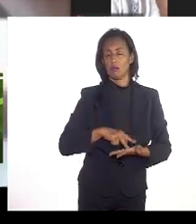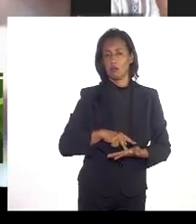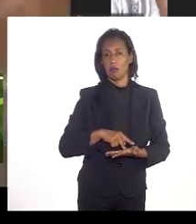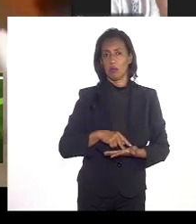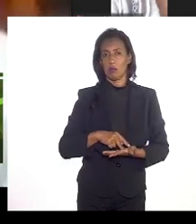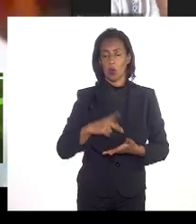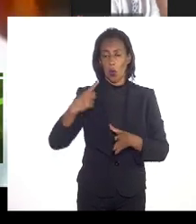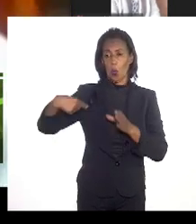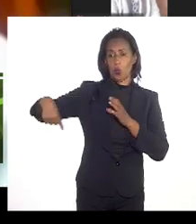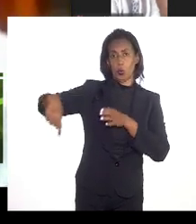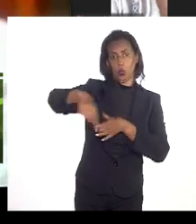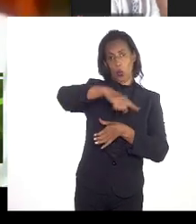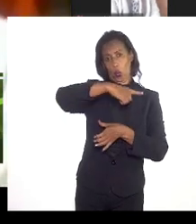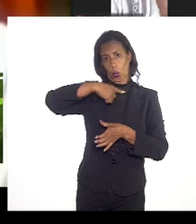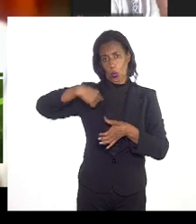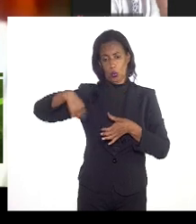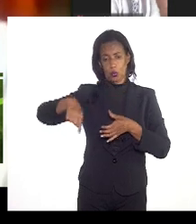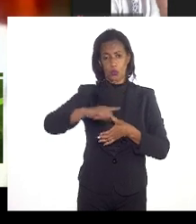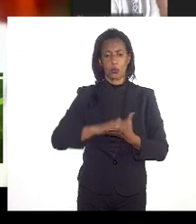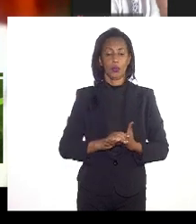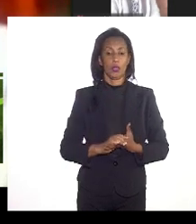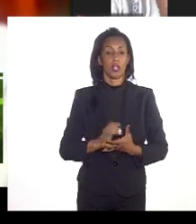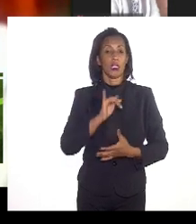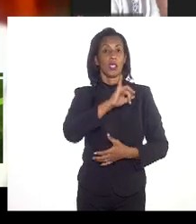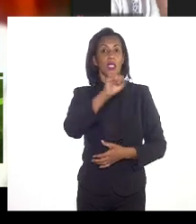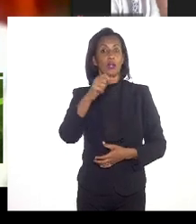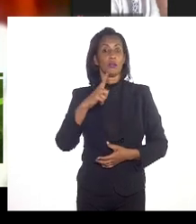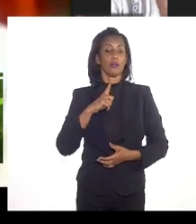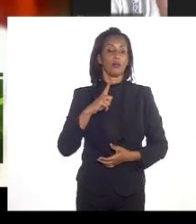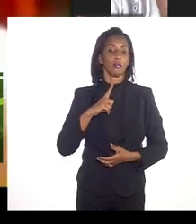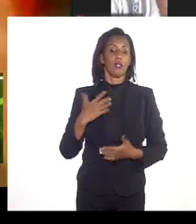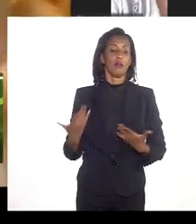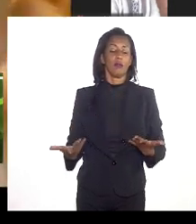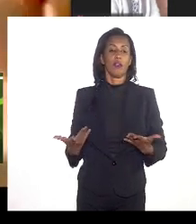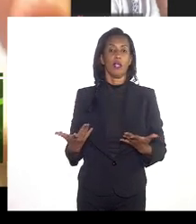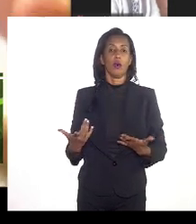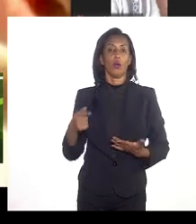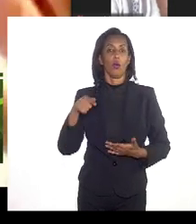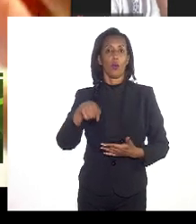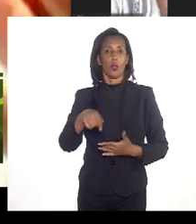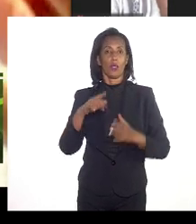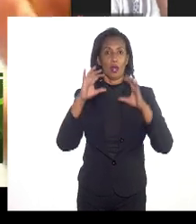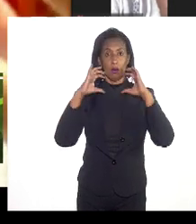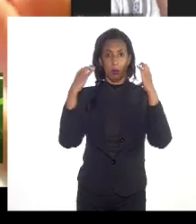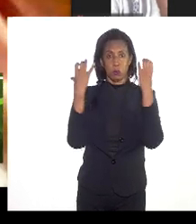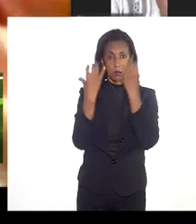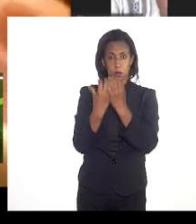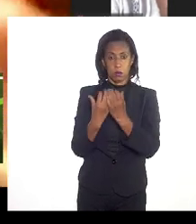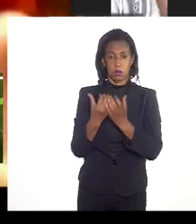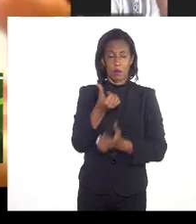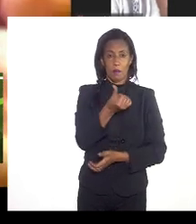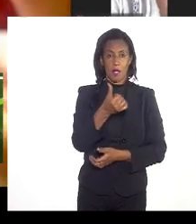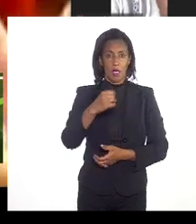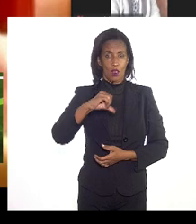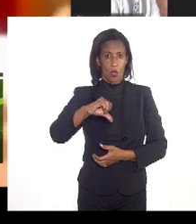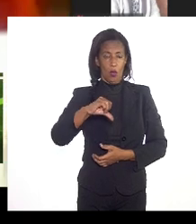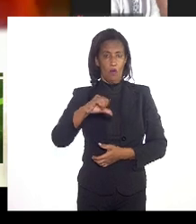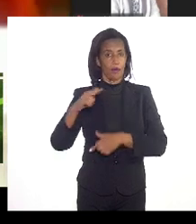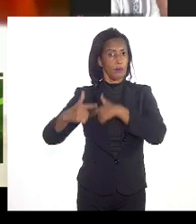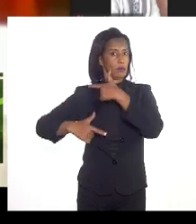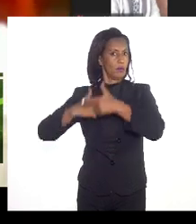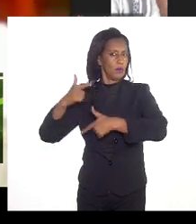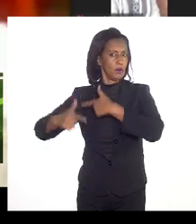Com o entorno, digamos assim. E isso tem muito a ver com aquilo que está disposto na Convenção 169 da Organização Internacional do